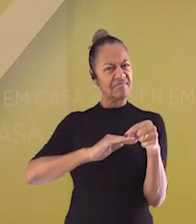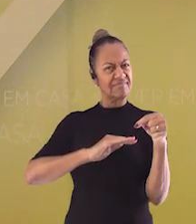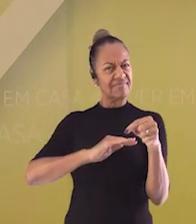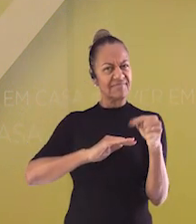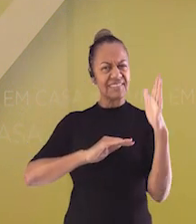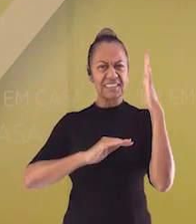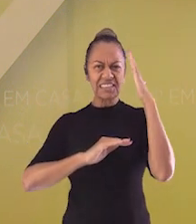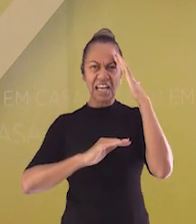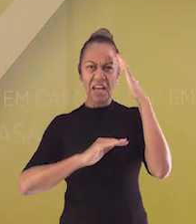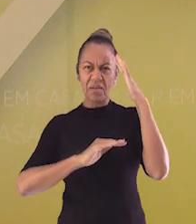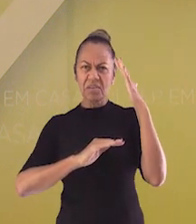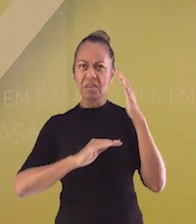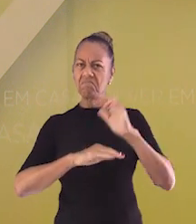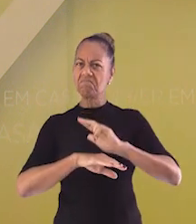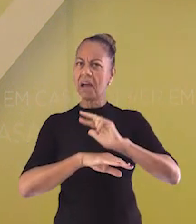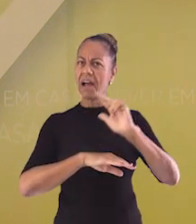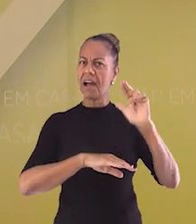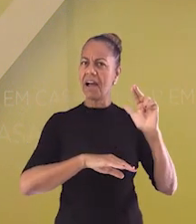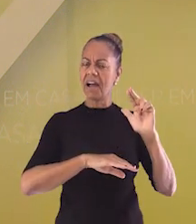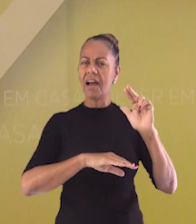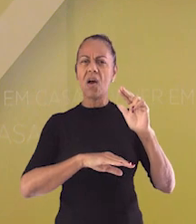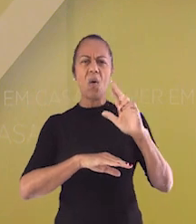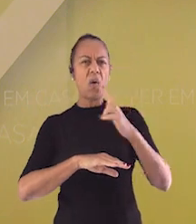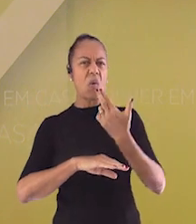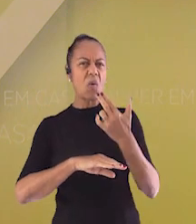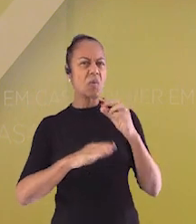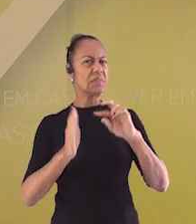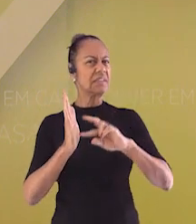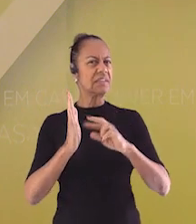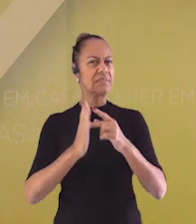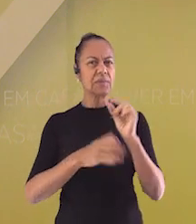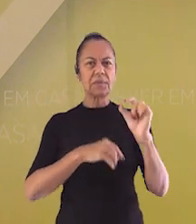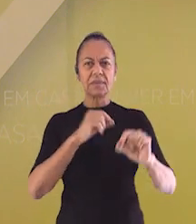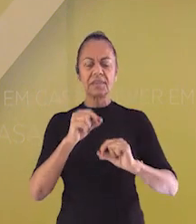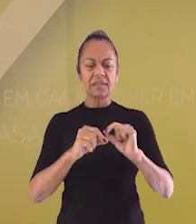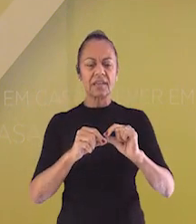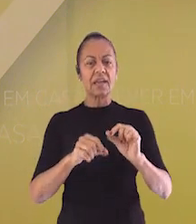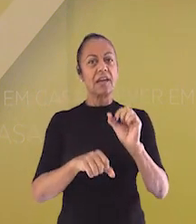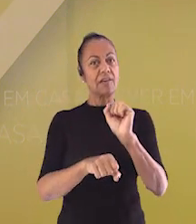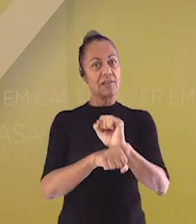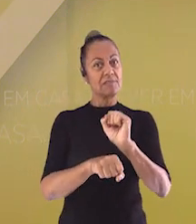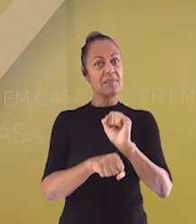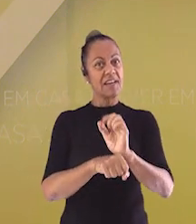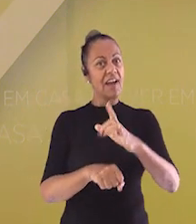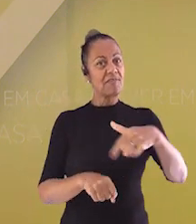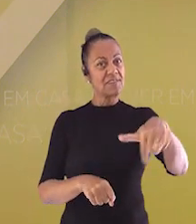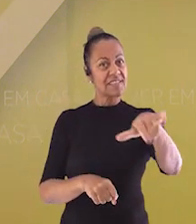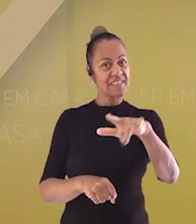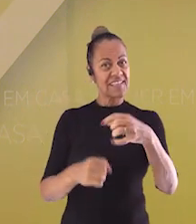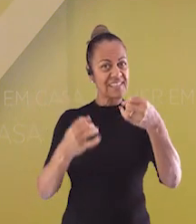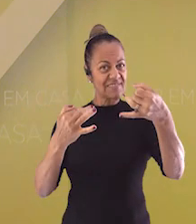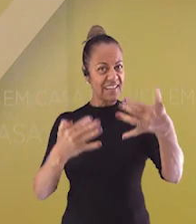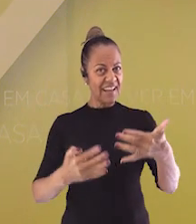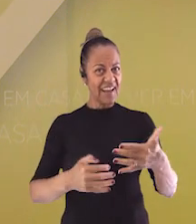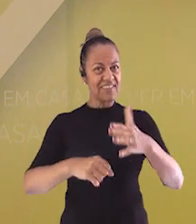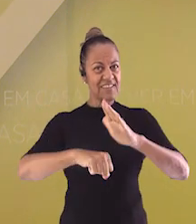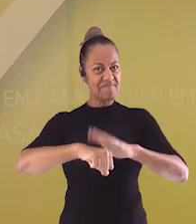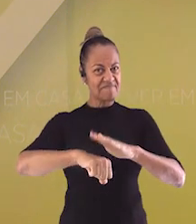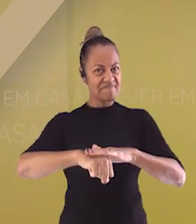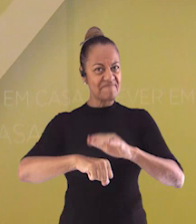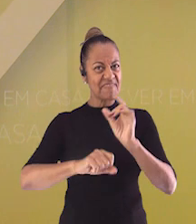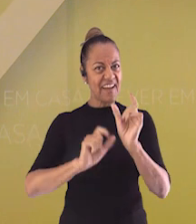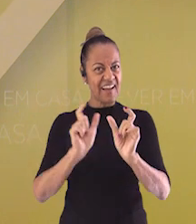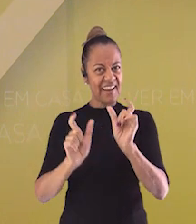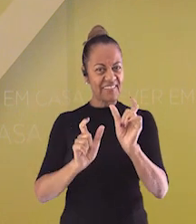relevo? Espero que você termine essa aula conseguindo explicar isso com suas palavras. Antes de